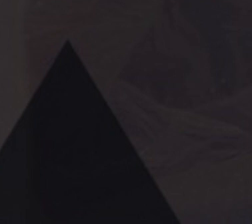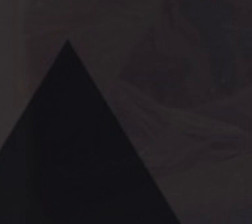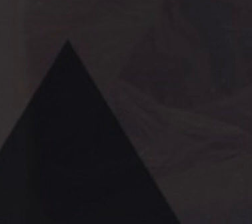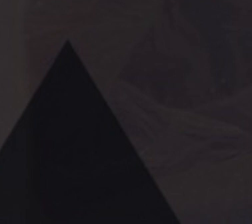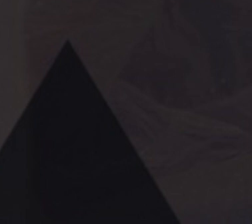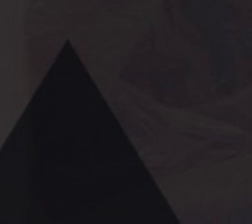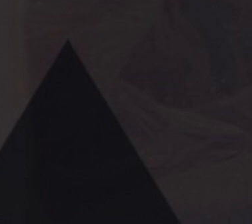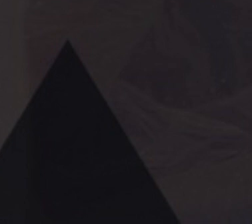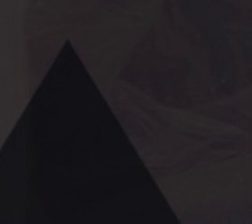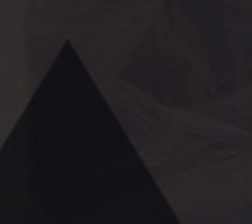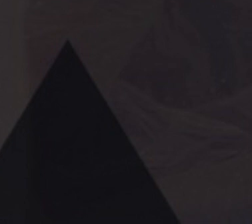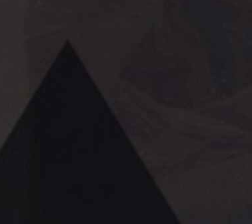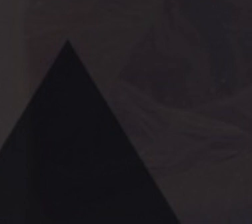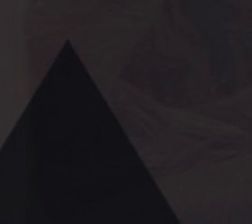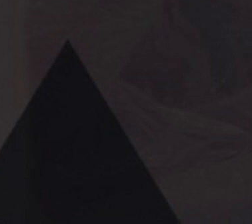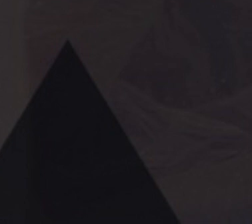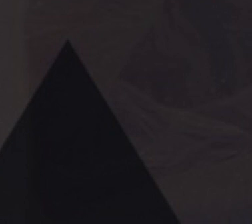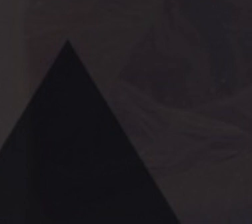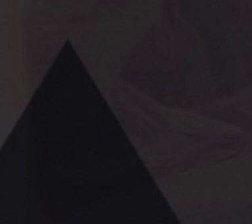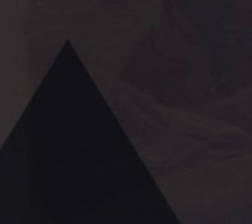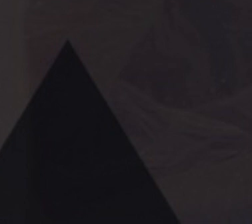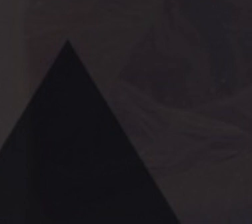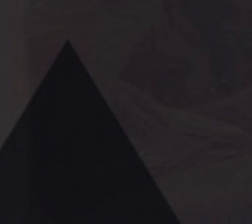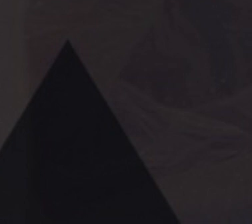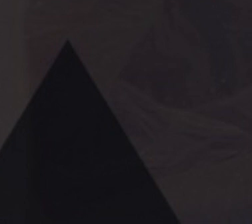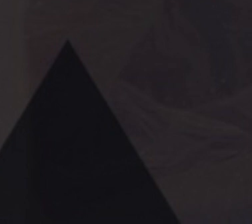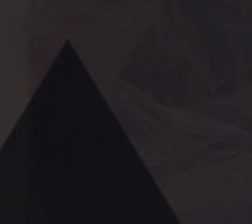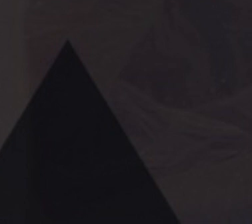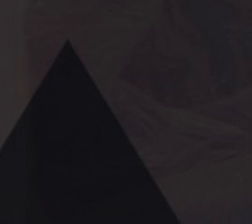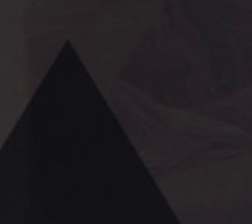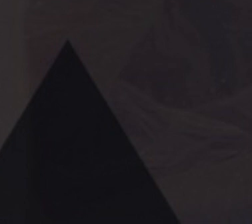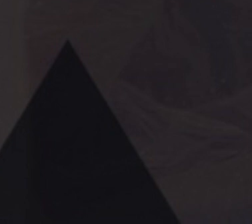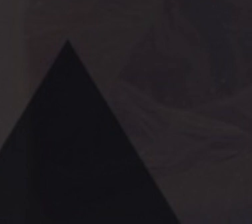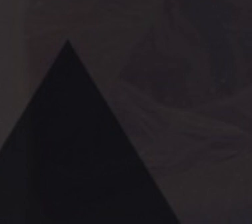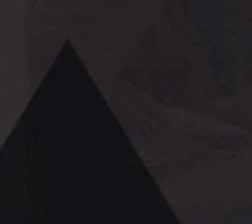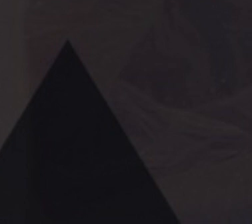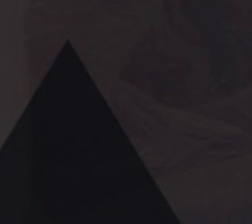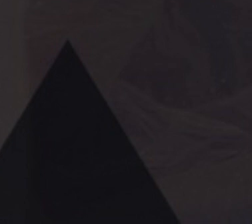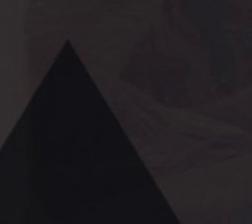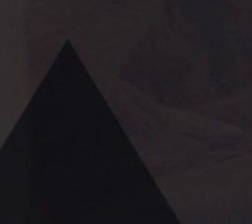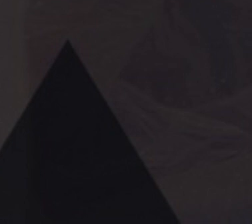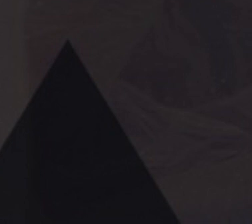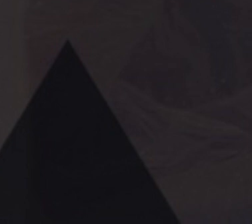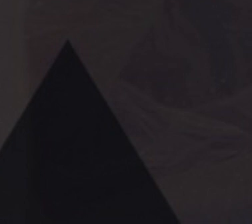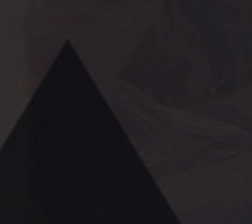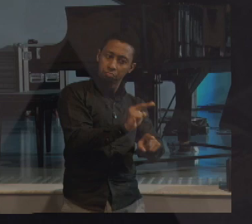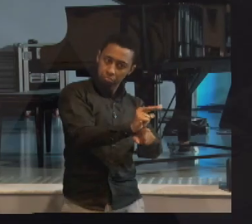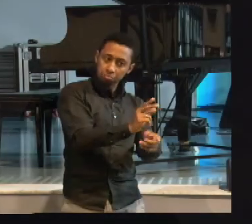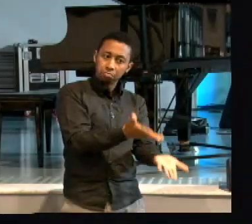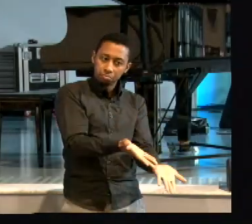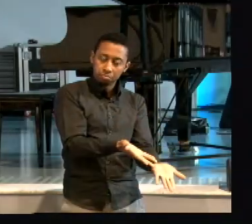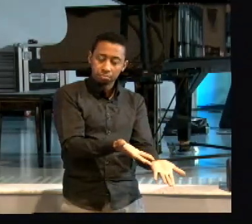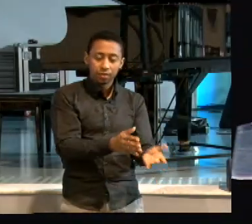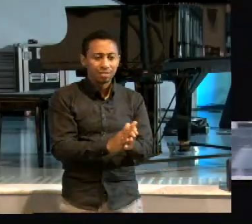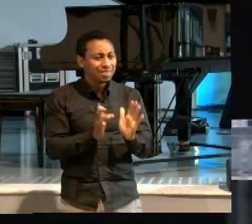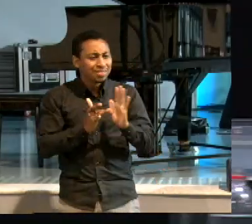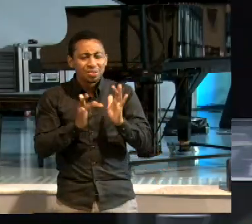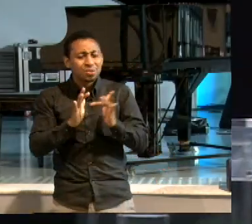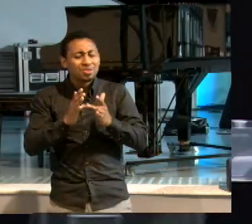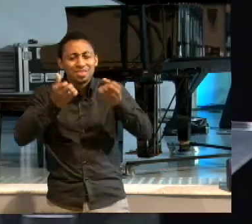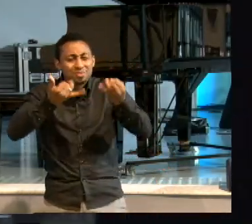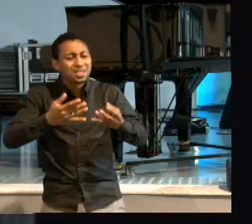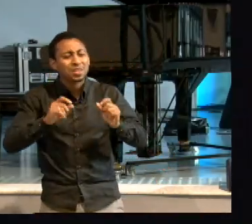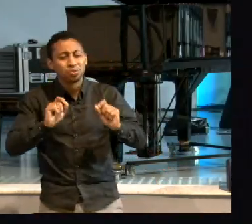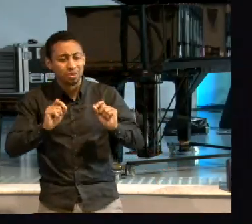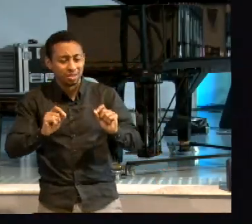vinho novo deve ser posto em odres novos e ambos se conservam. Do que é que Jesus está falando? Assim como no